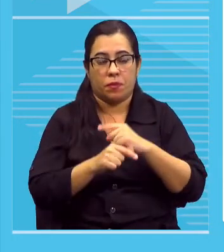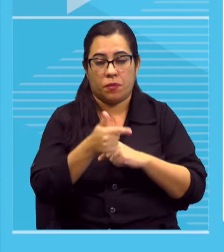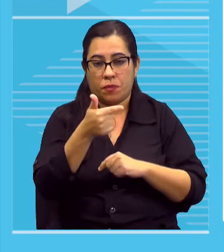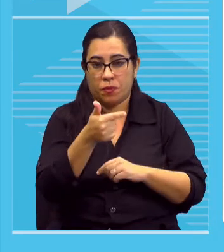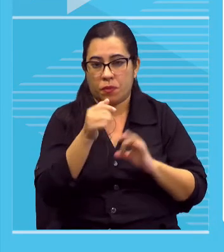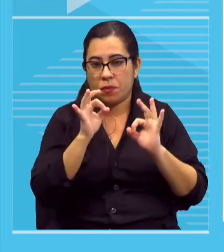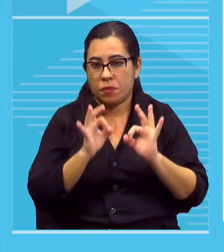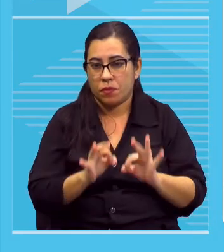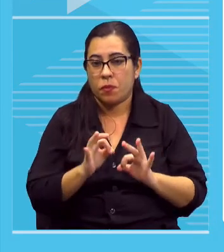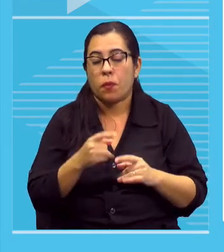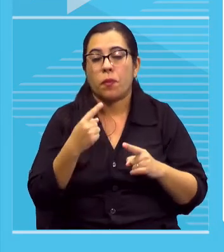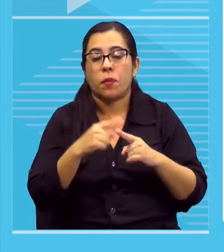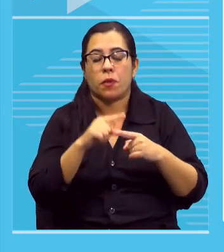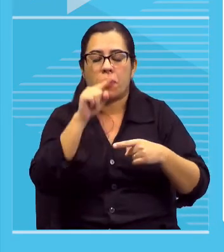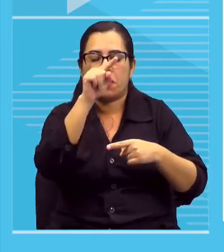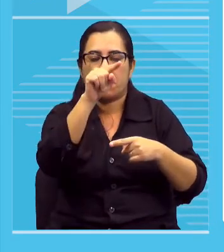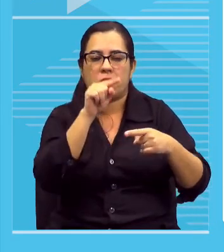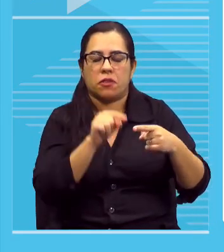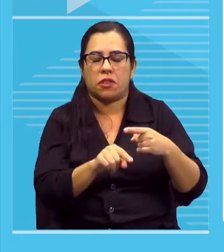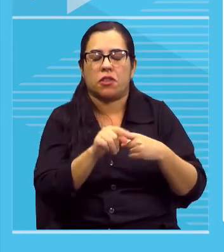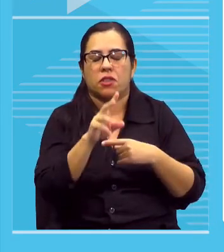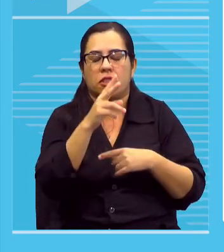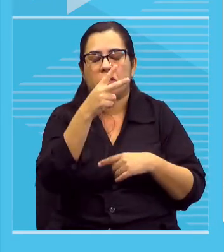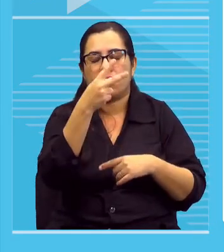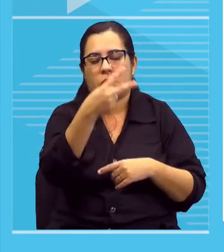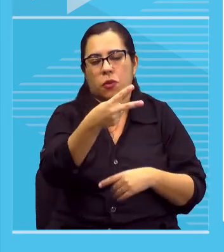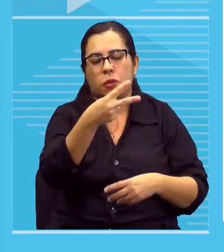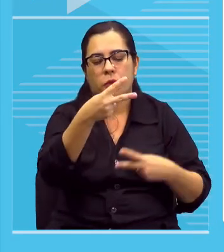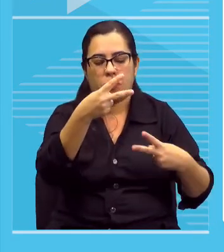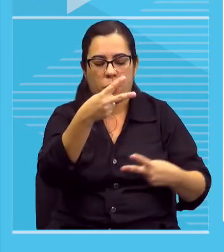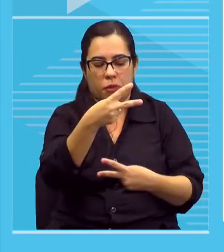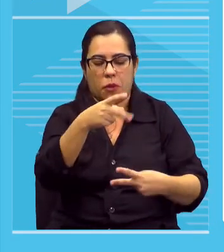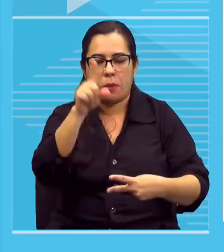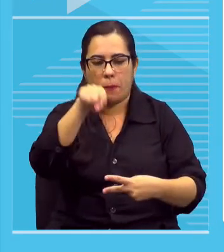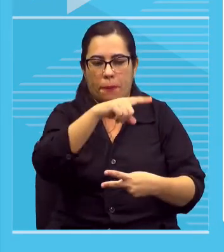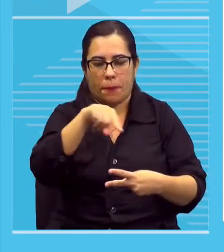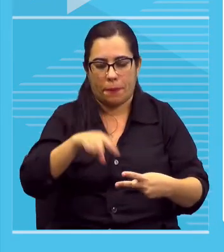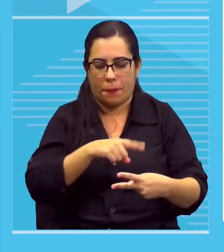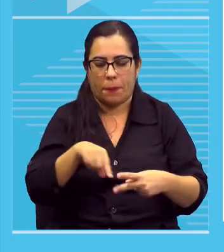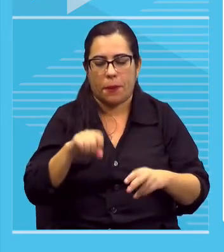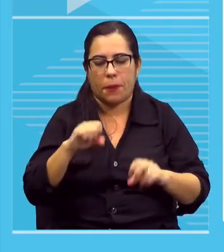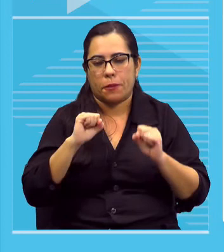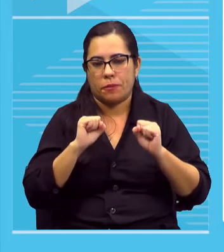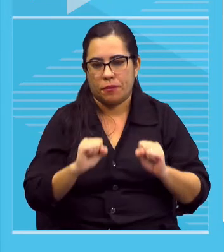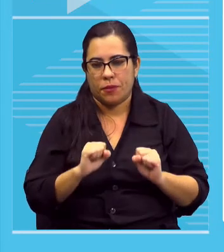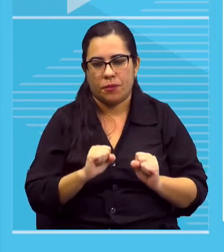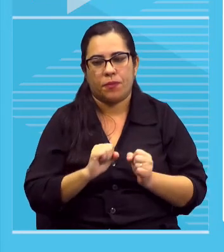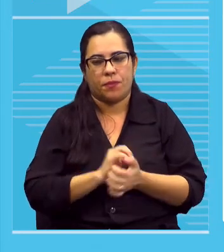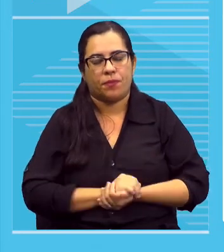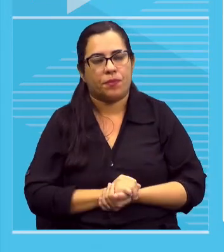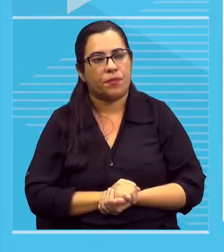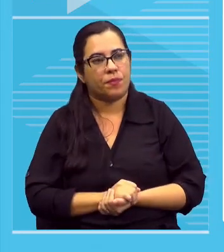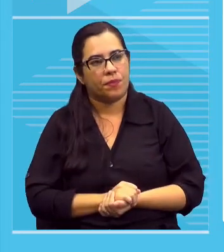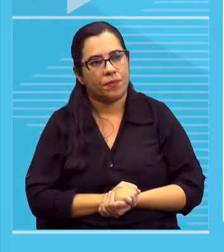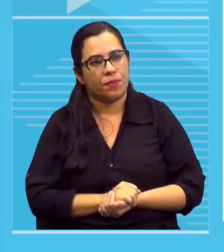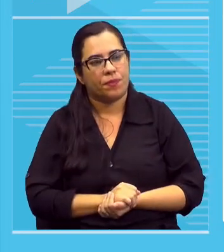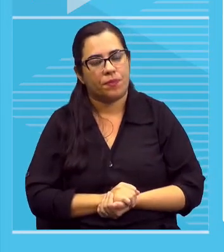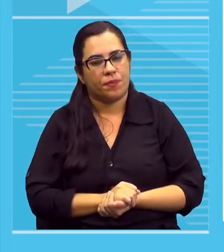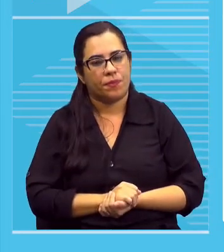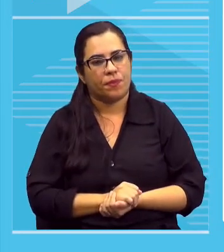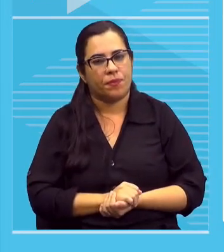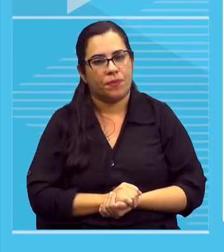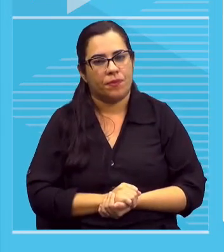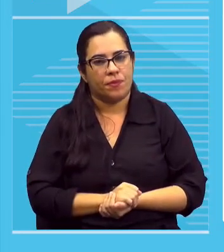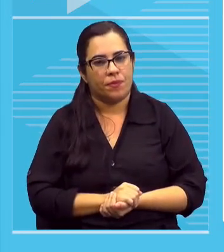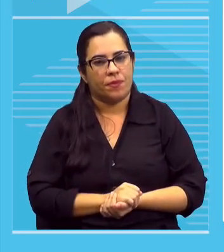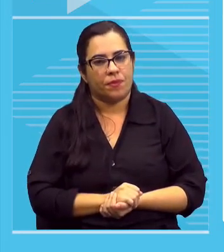ele tá dividindo tanto em cima como embaixo o 2 tá dividindo aqui ó ó o correto